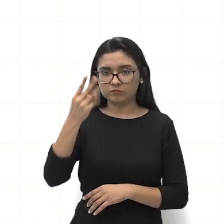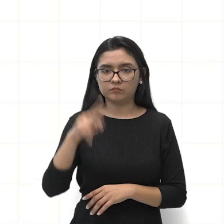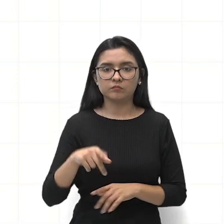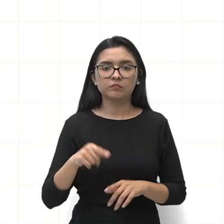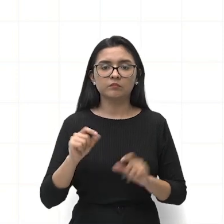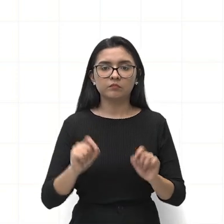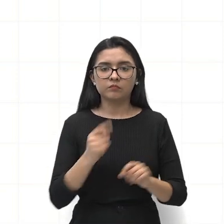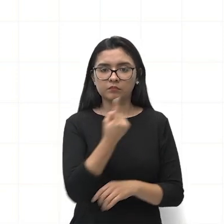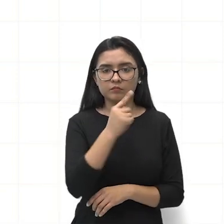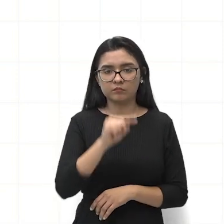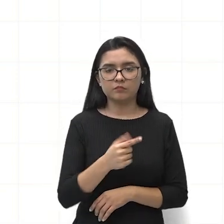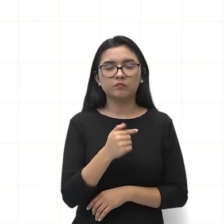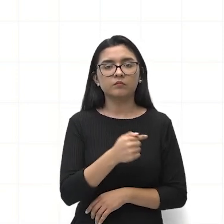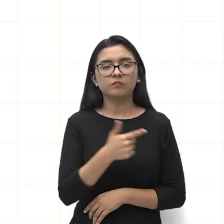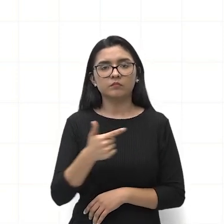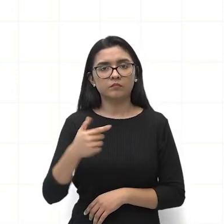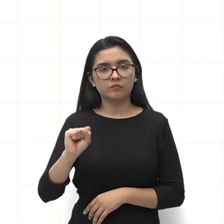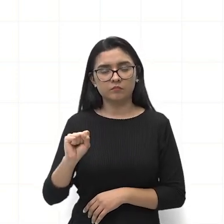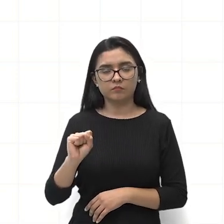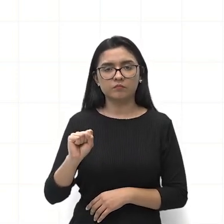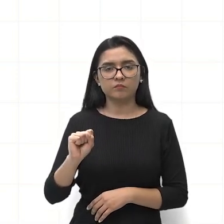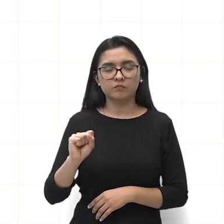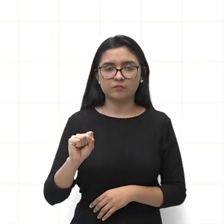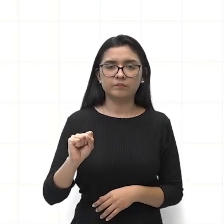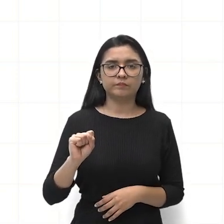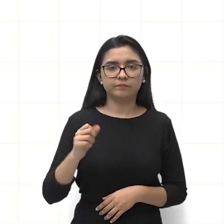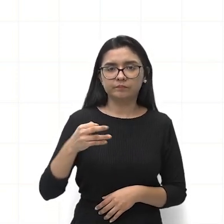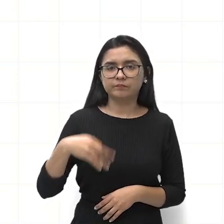o mesmo que 1,728.